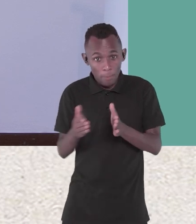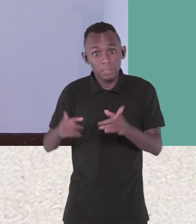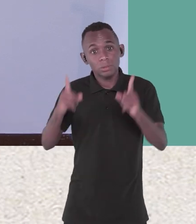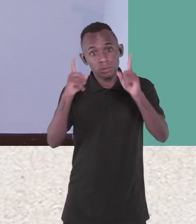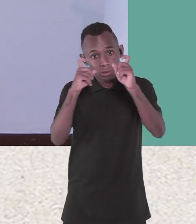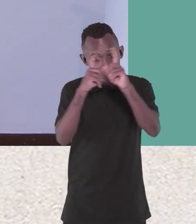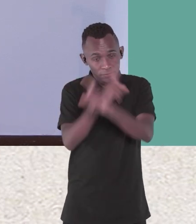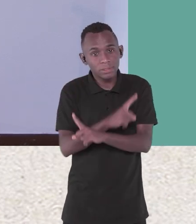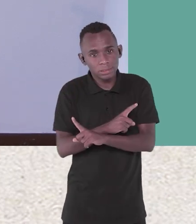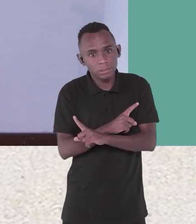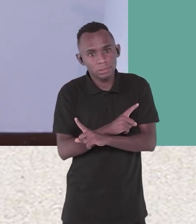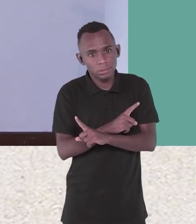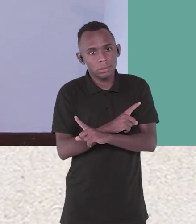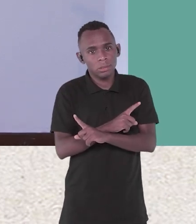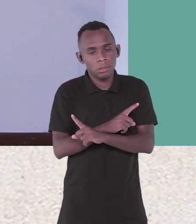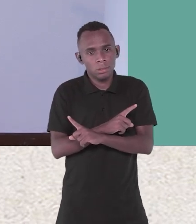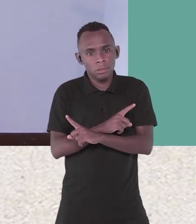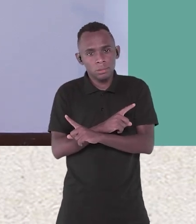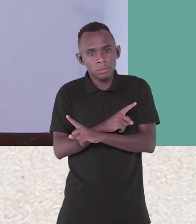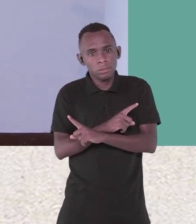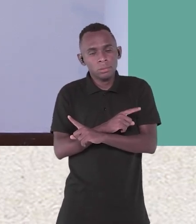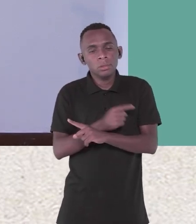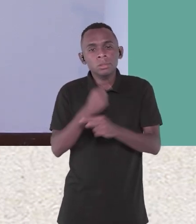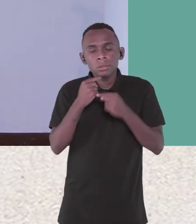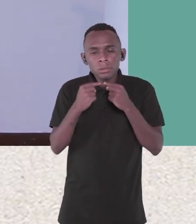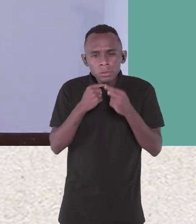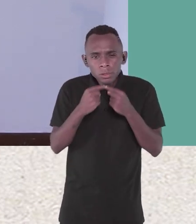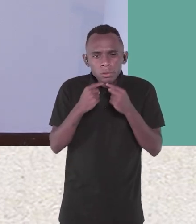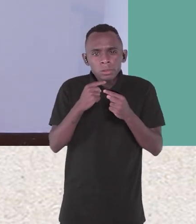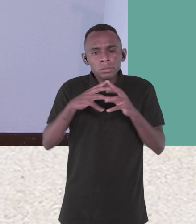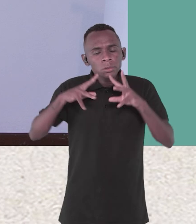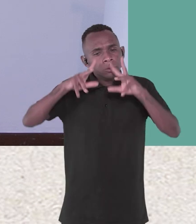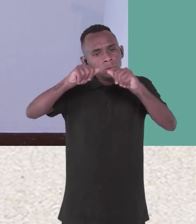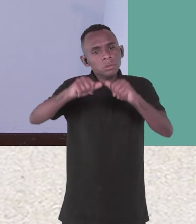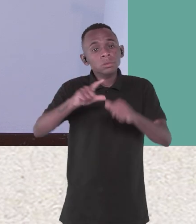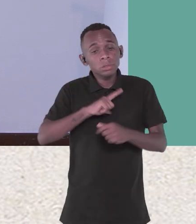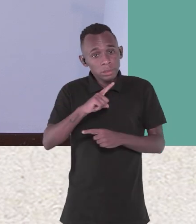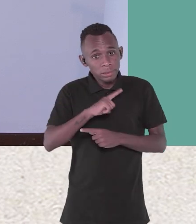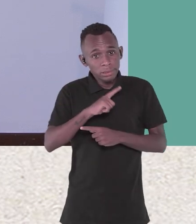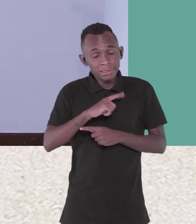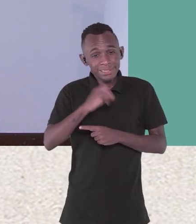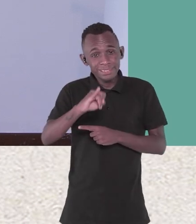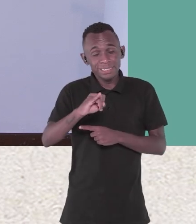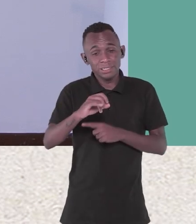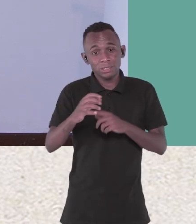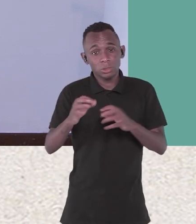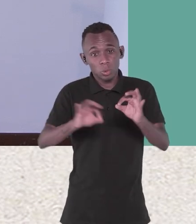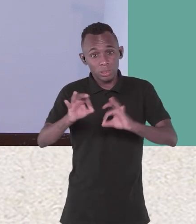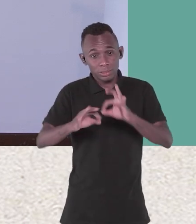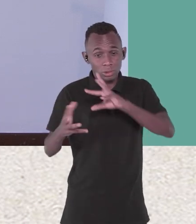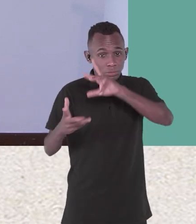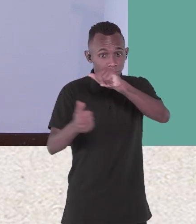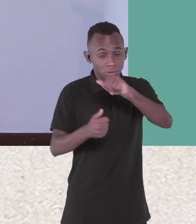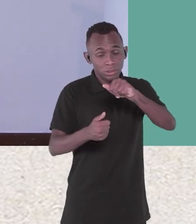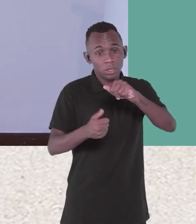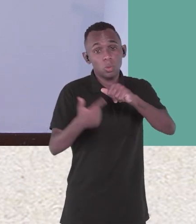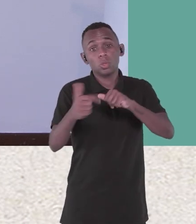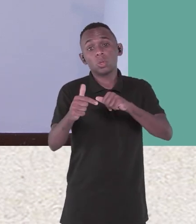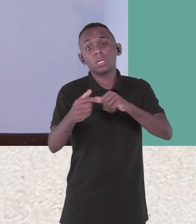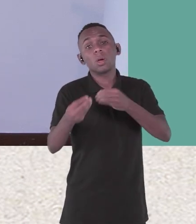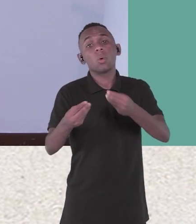crítico da entidade. A pergunta que todo mundo faz, tá bom, então sem a ONU, então tá, ela não